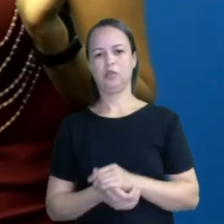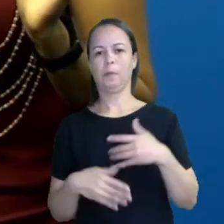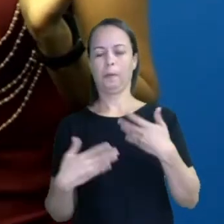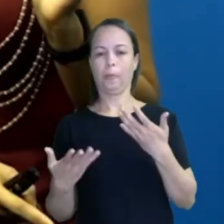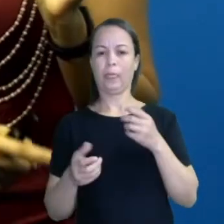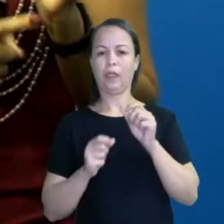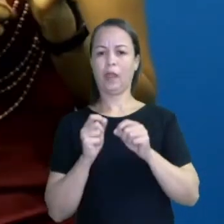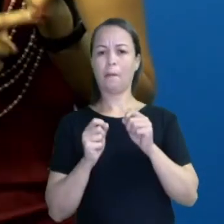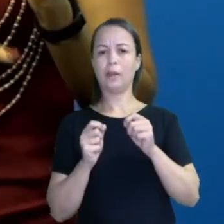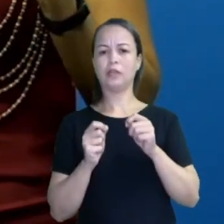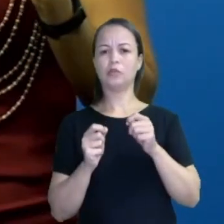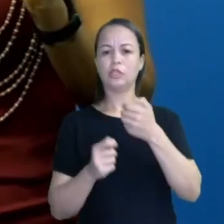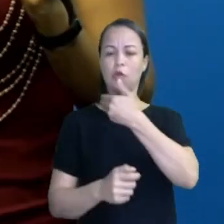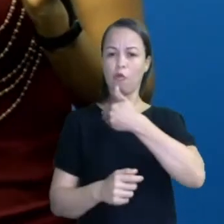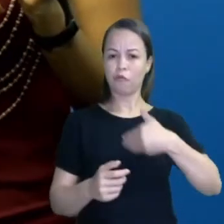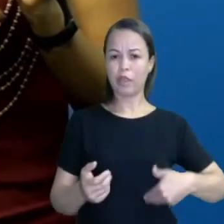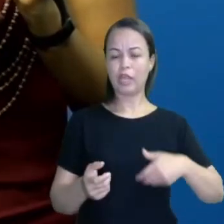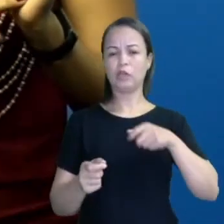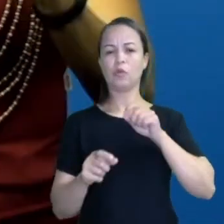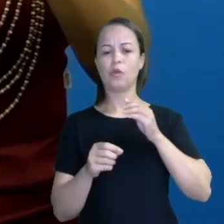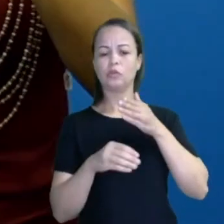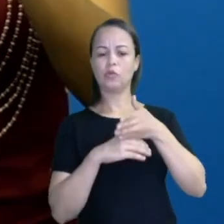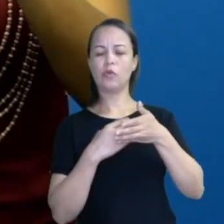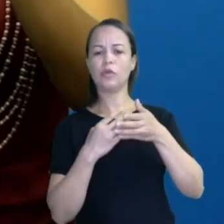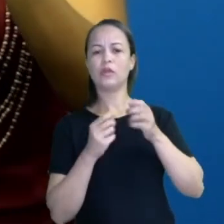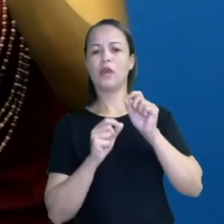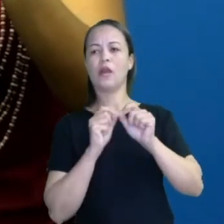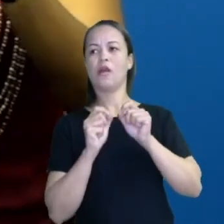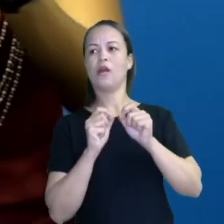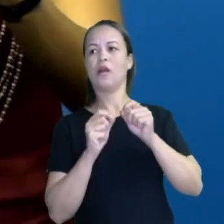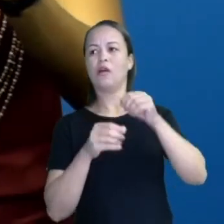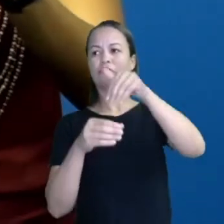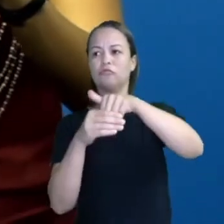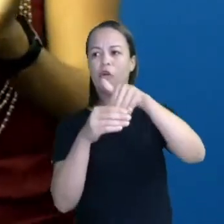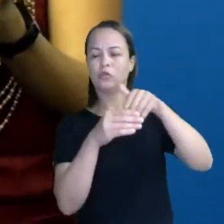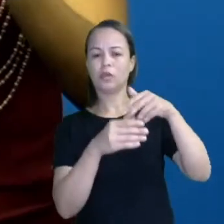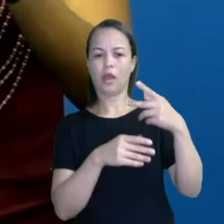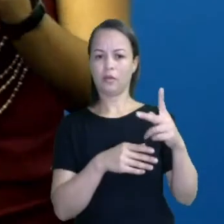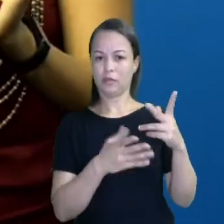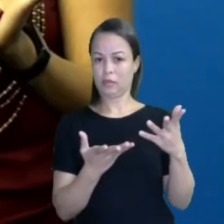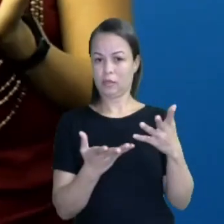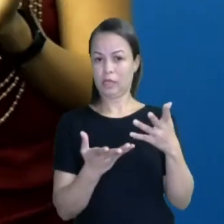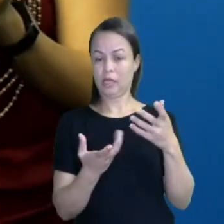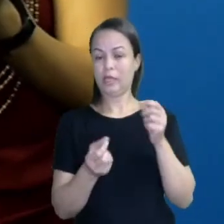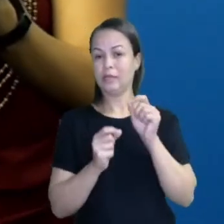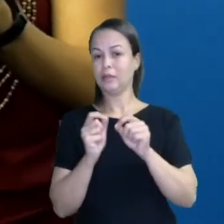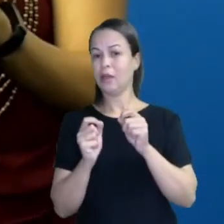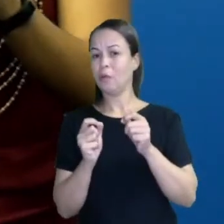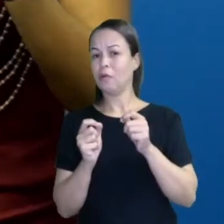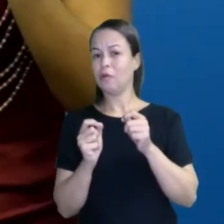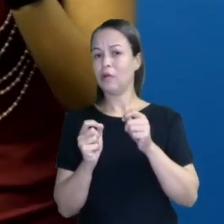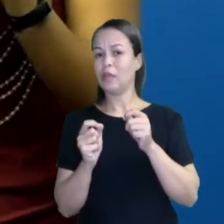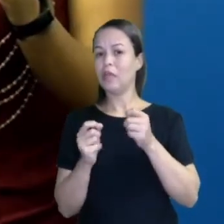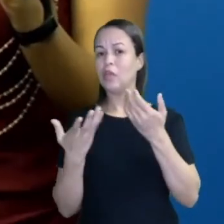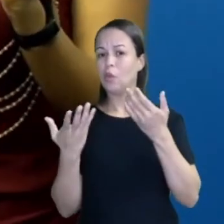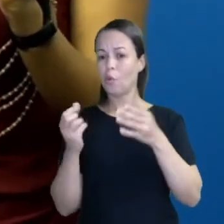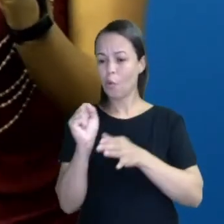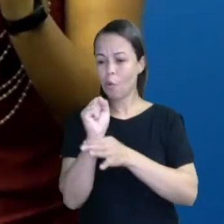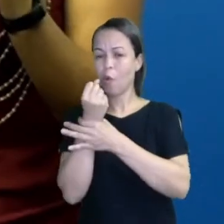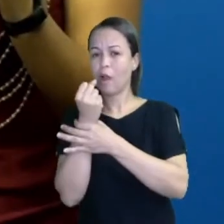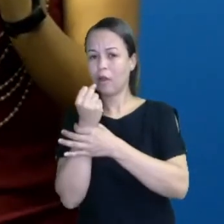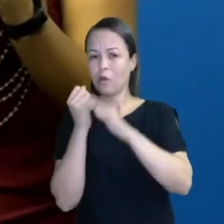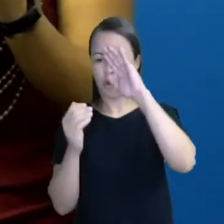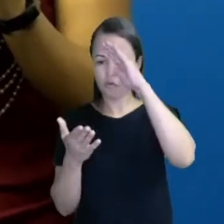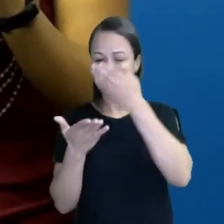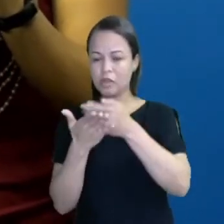governo quando o senhor anunciou para eu poder votar no senhor. E eu, votei confiando, então cadê? Então, você tem o